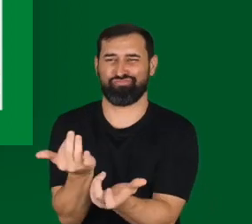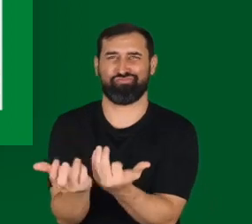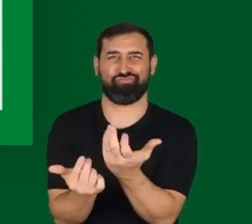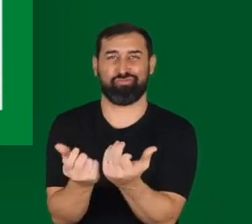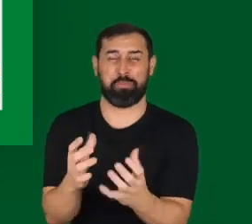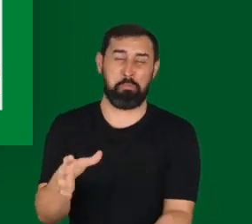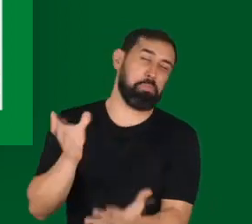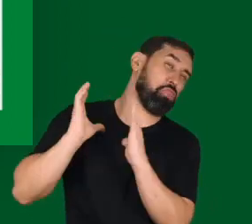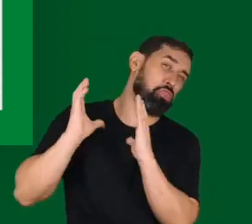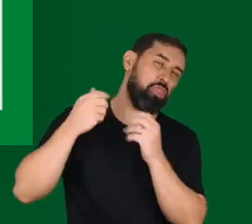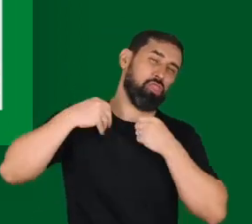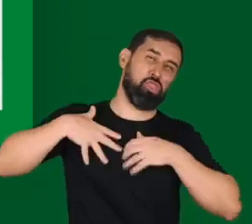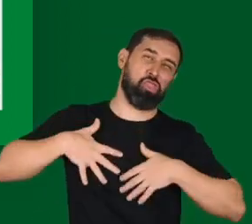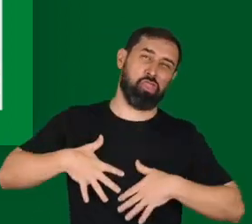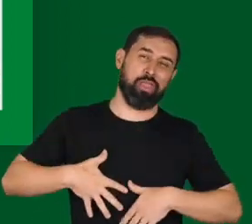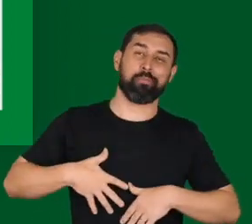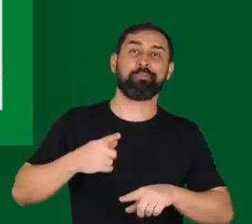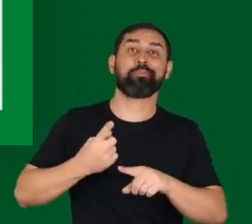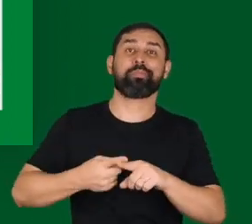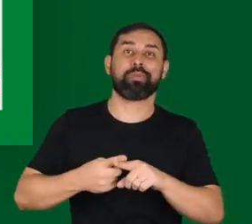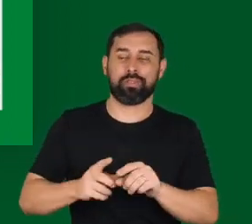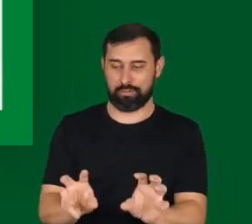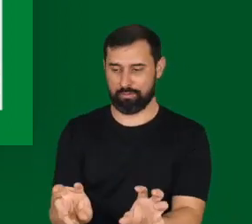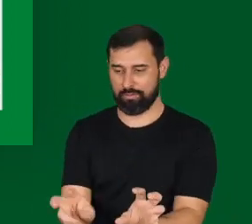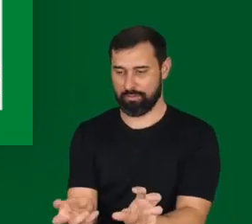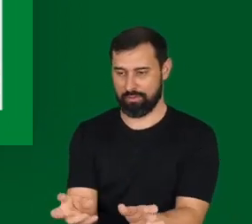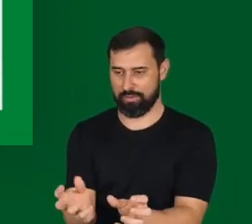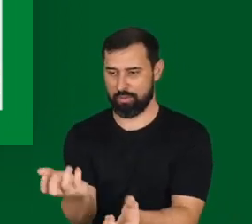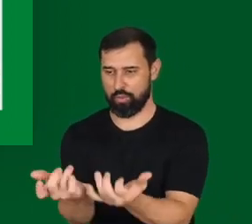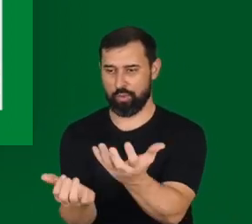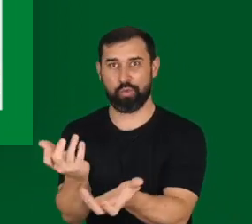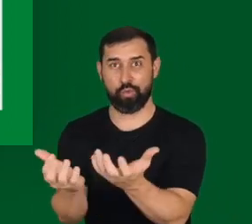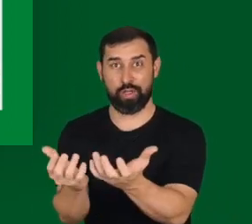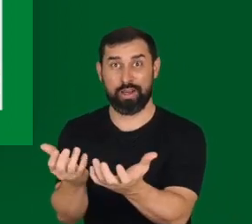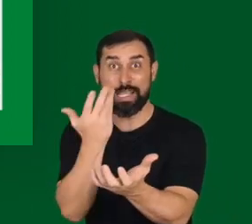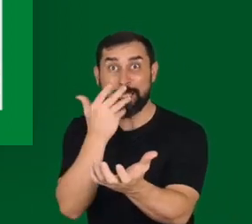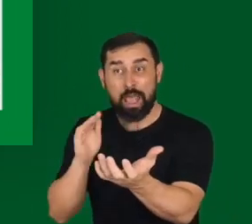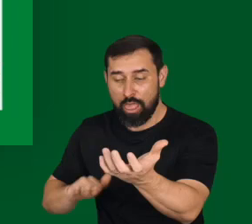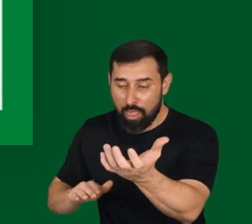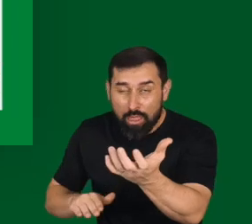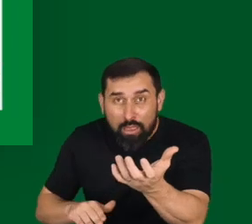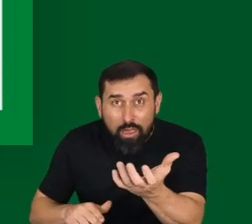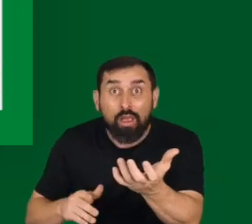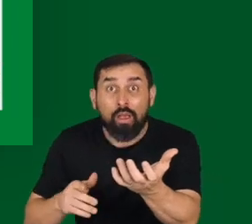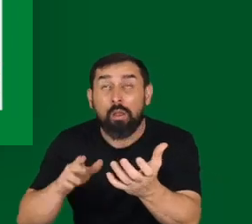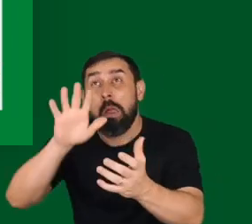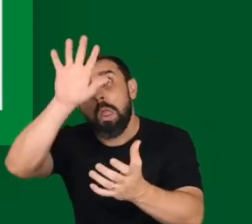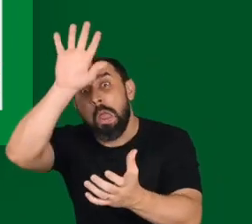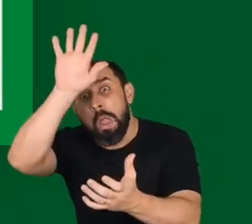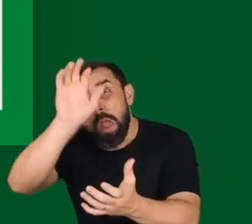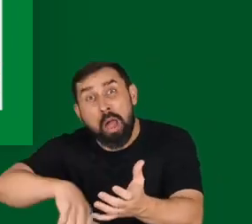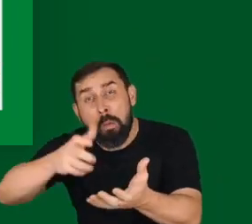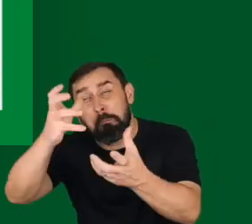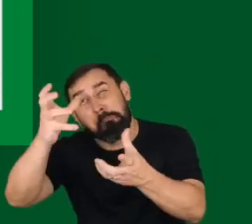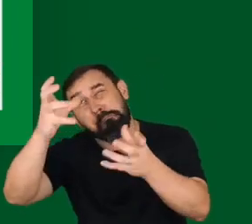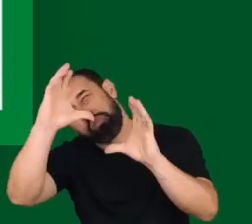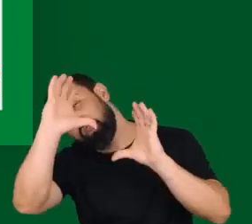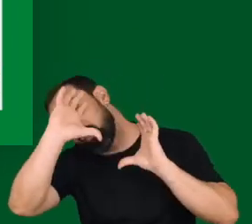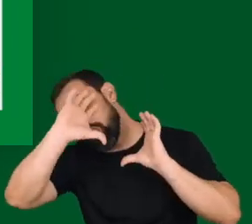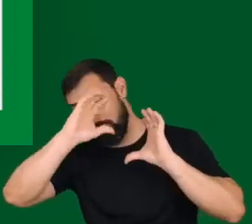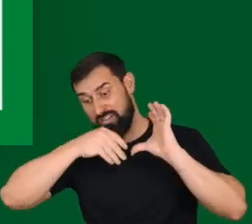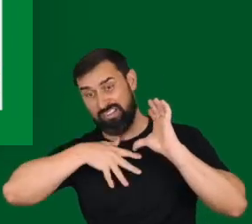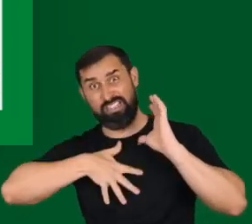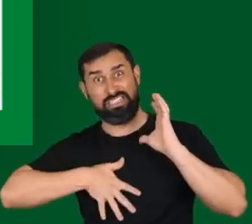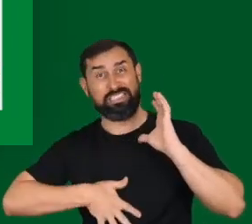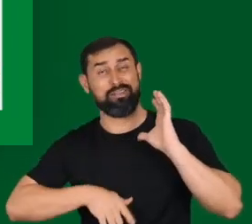frituras, né? Por questão do fogão, né, estar no nível da criança, onde ele